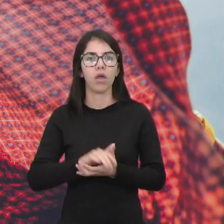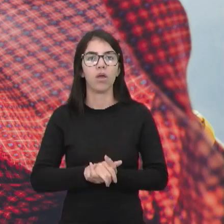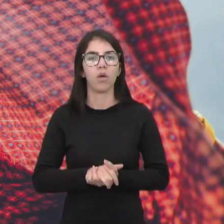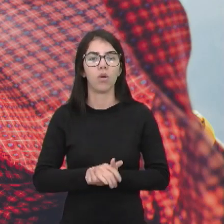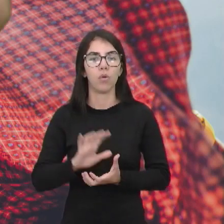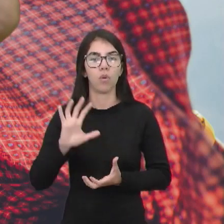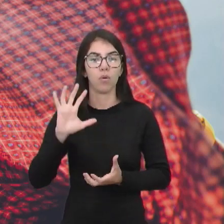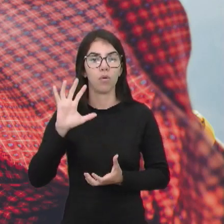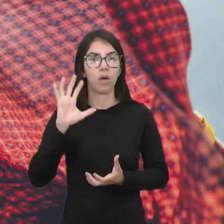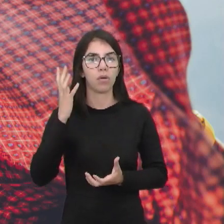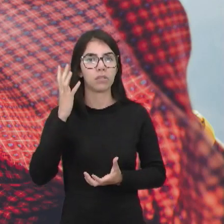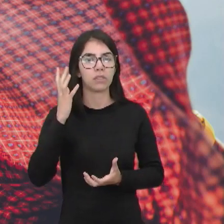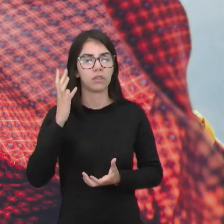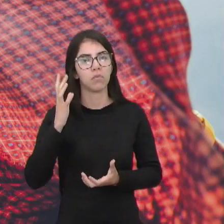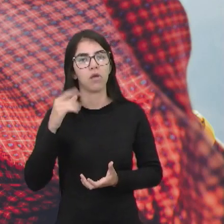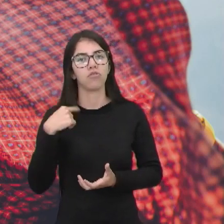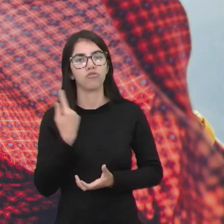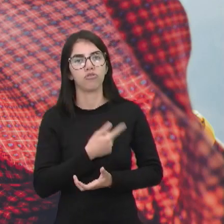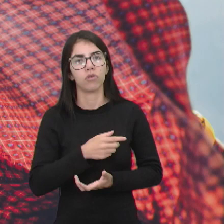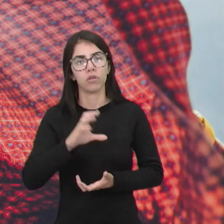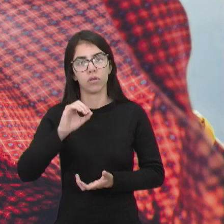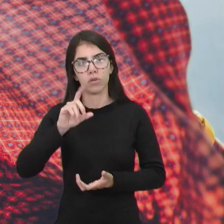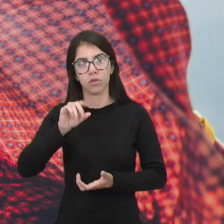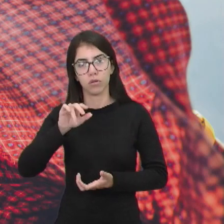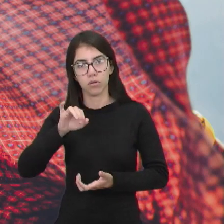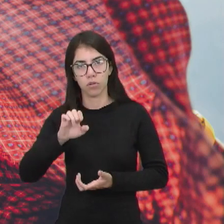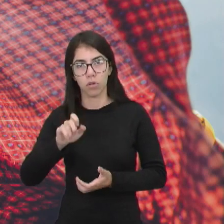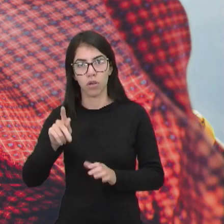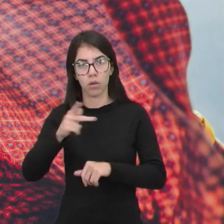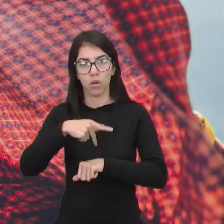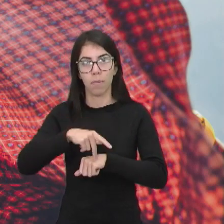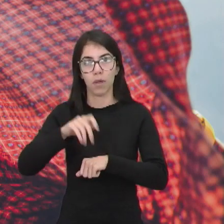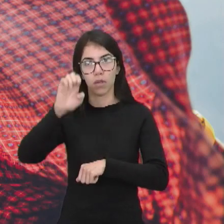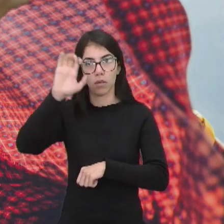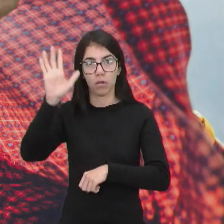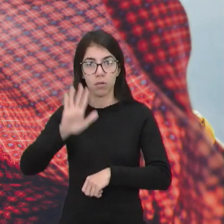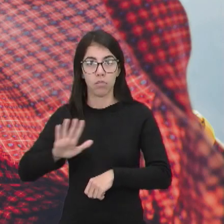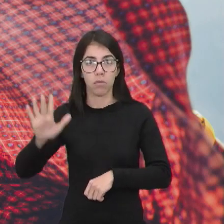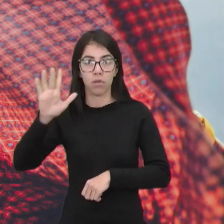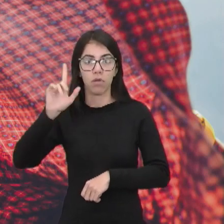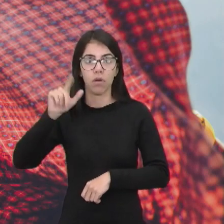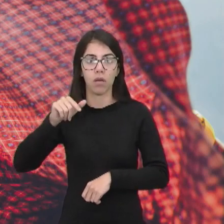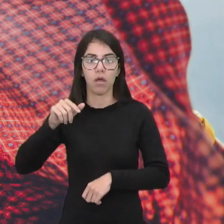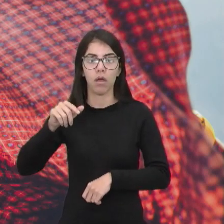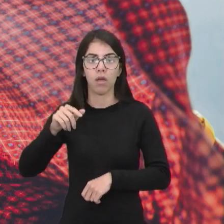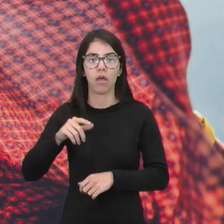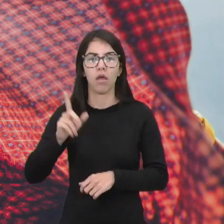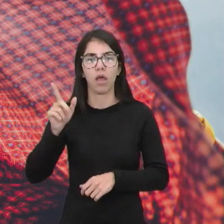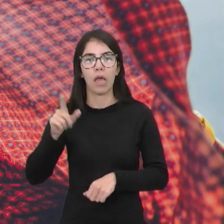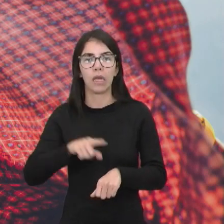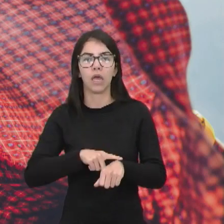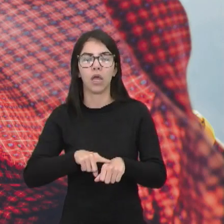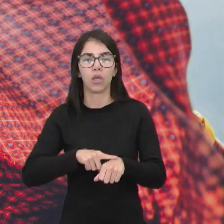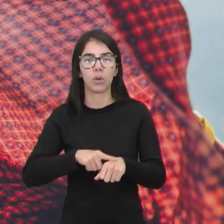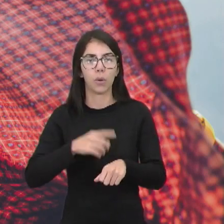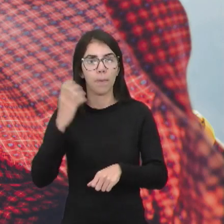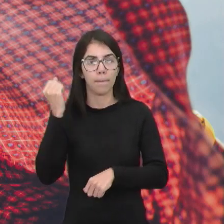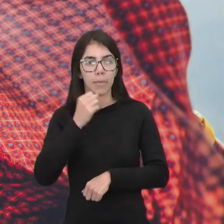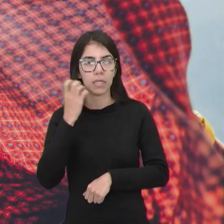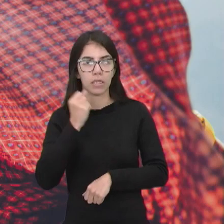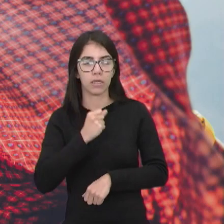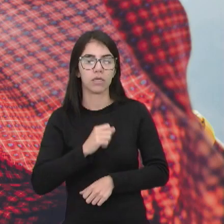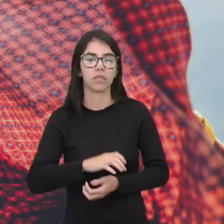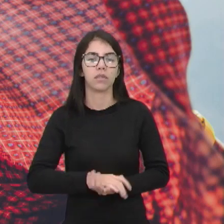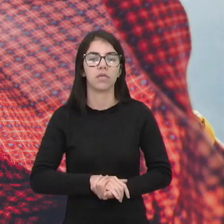sido colônia de um país europeu, né? Os europeus são de uma etnia branca, então